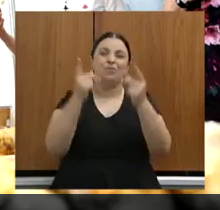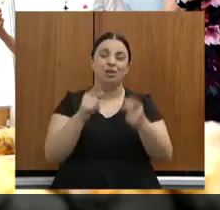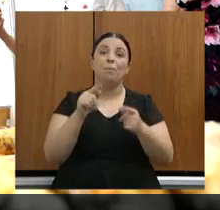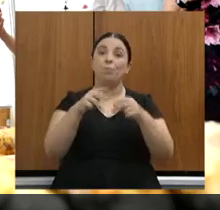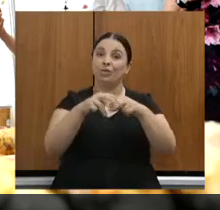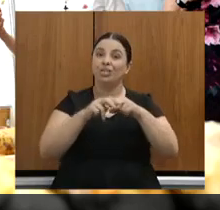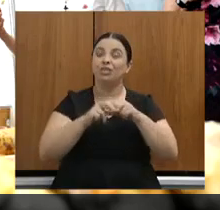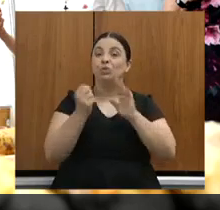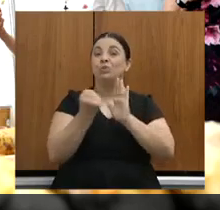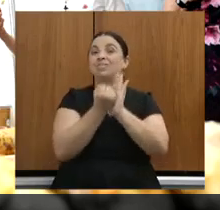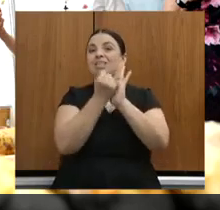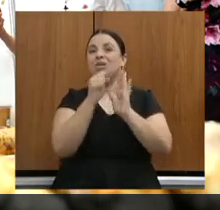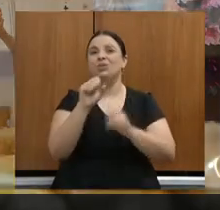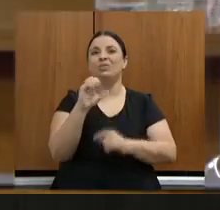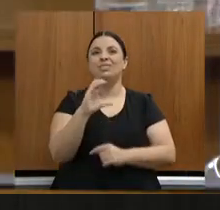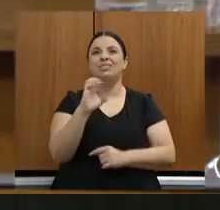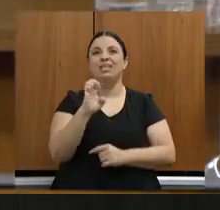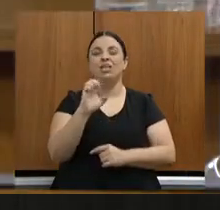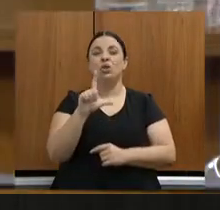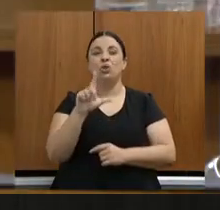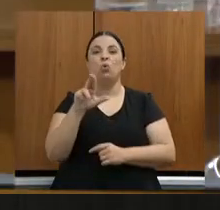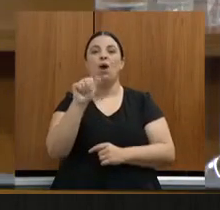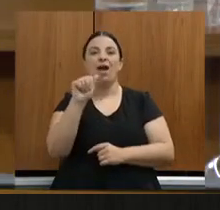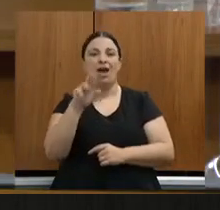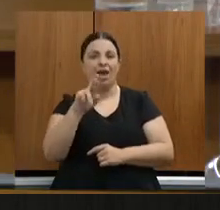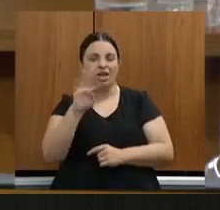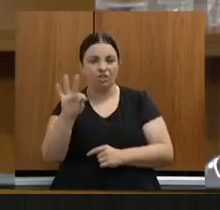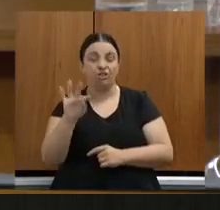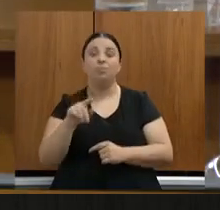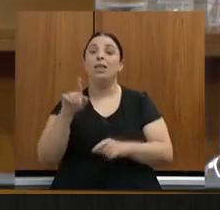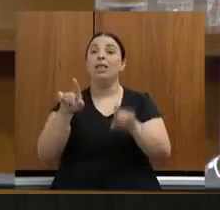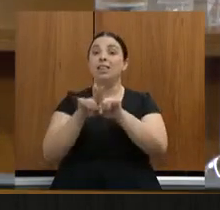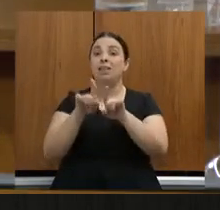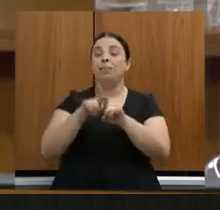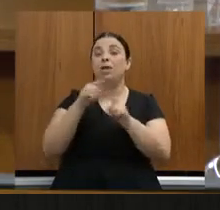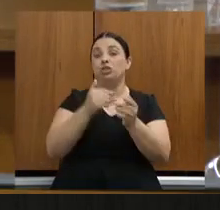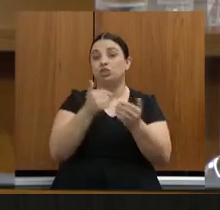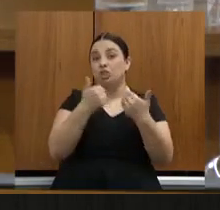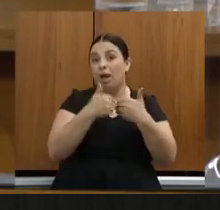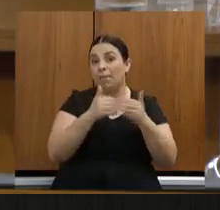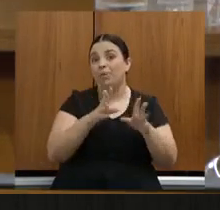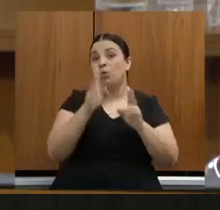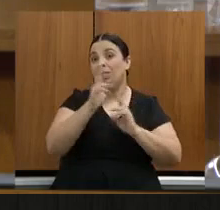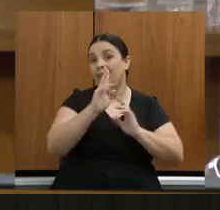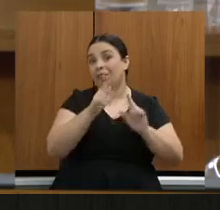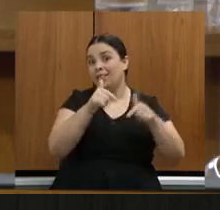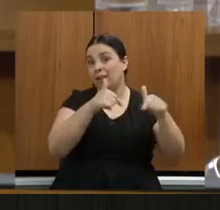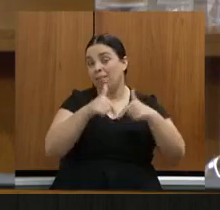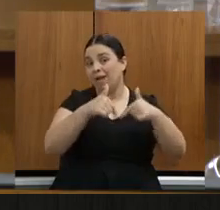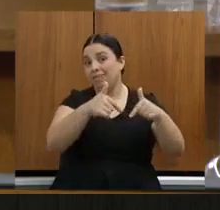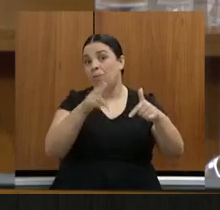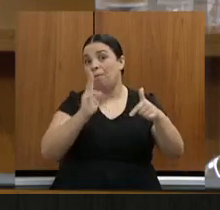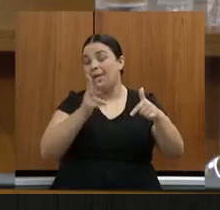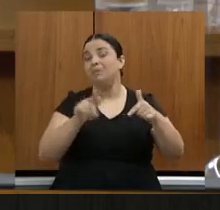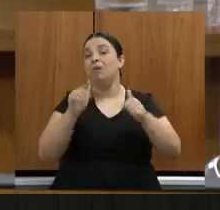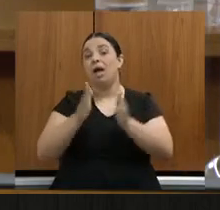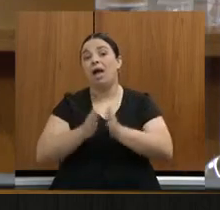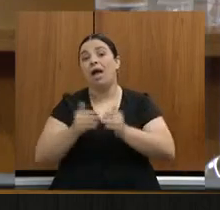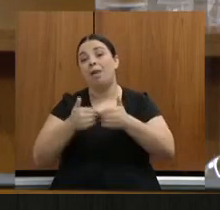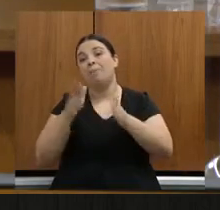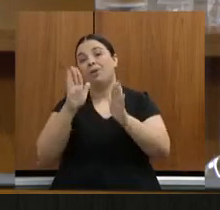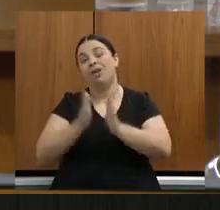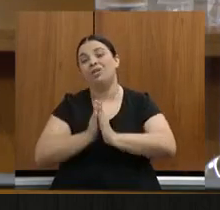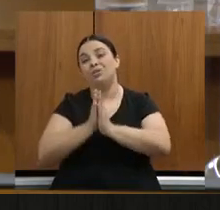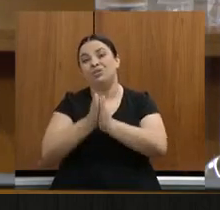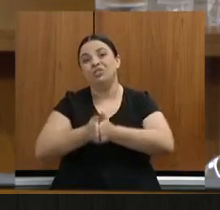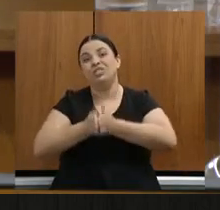começamos um mesmo trabalho no Vale do Jequitinhonha onde já foi descrita região do queijo cabacinha que é o primeiro passo